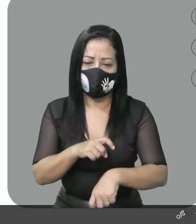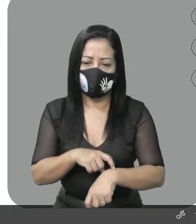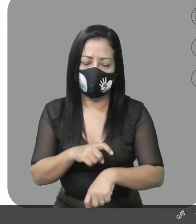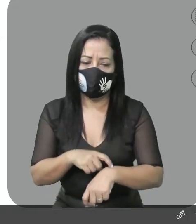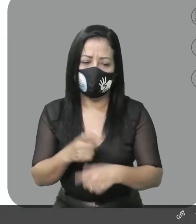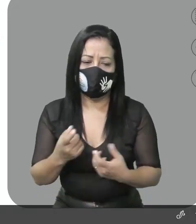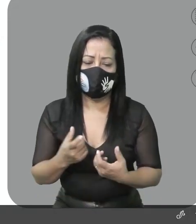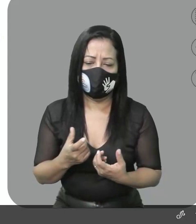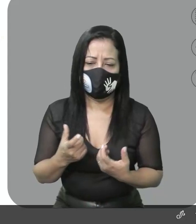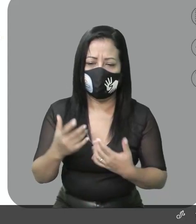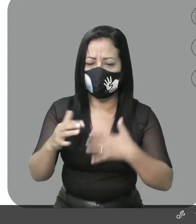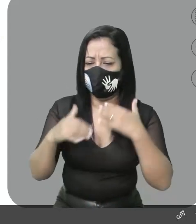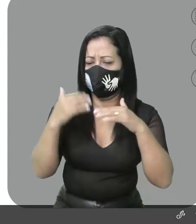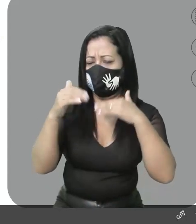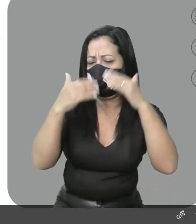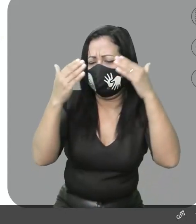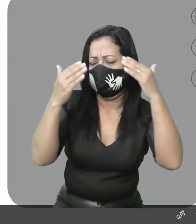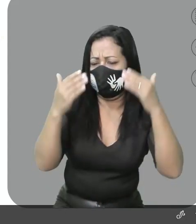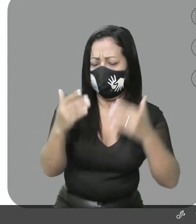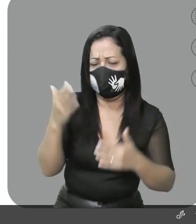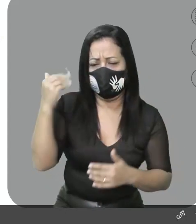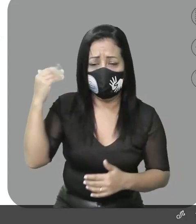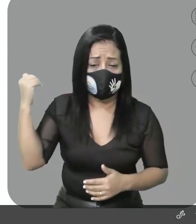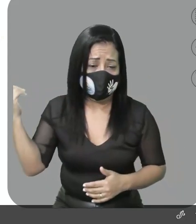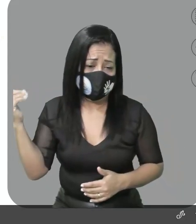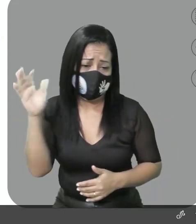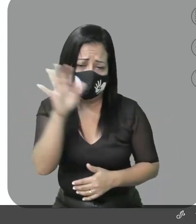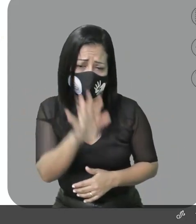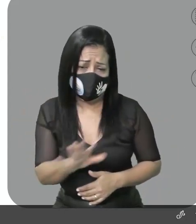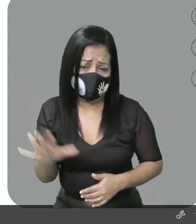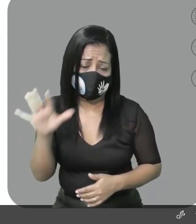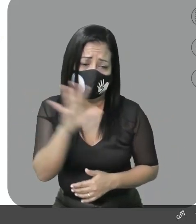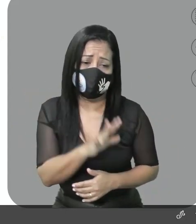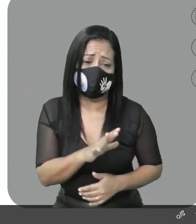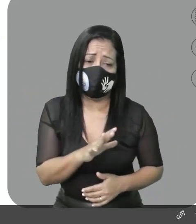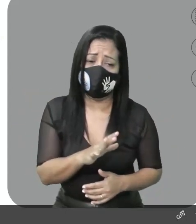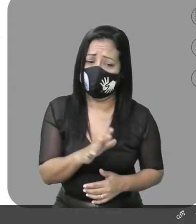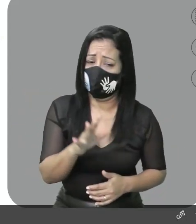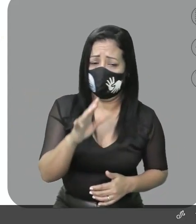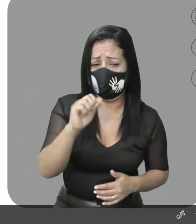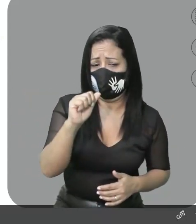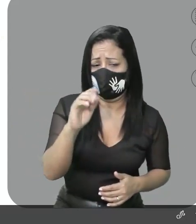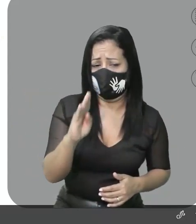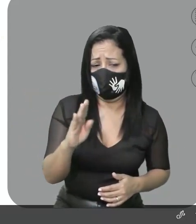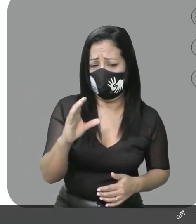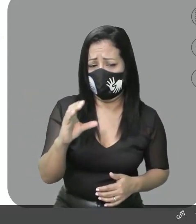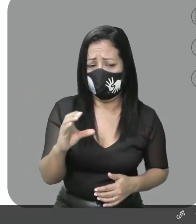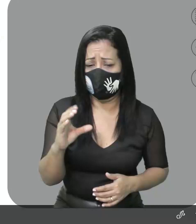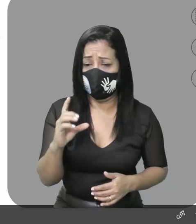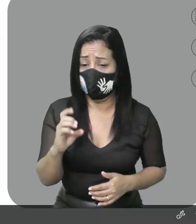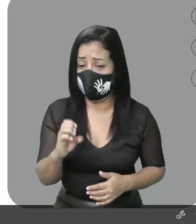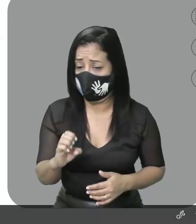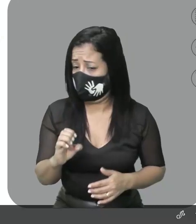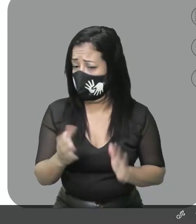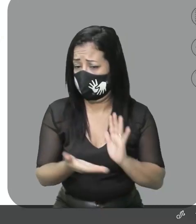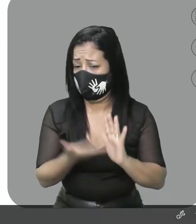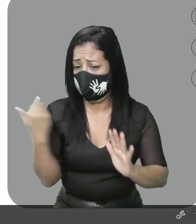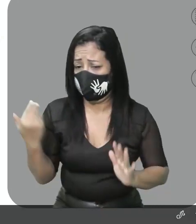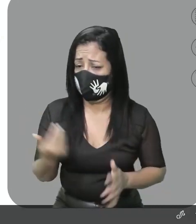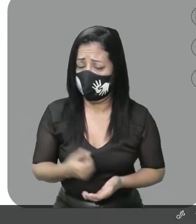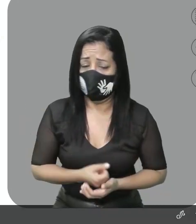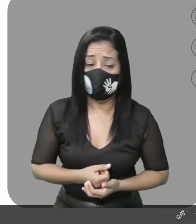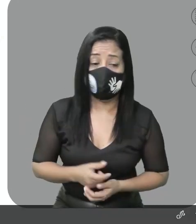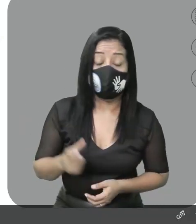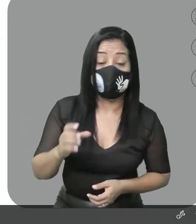do apogeu, não é o arcaico, não é o homérico, não é o helenístico, nem o pré-homérico, é o